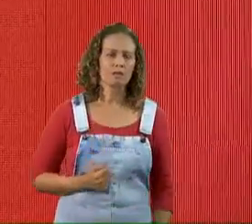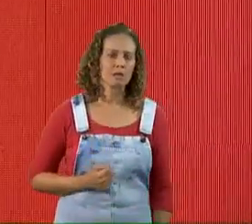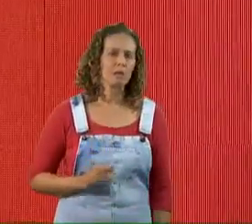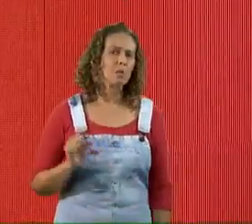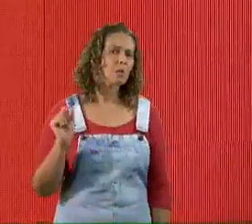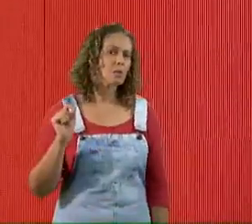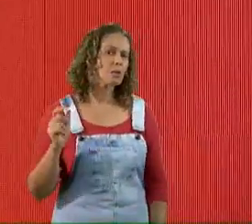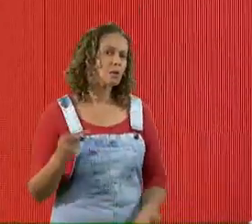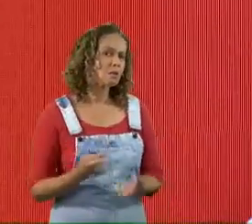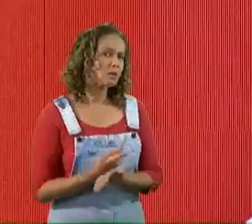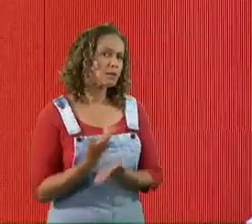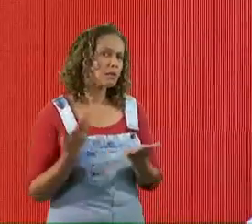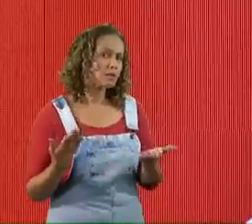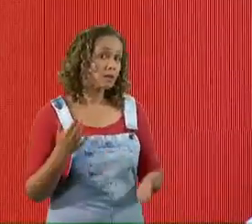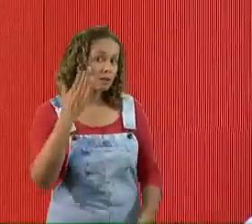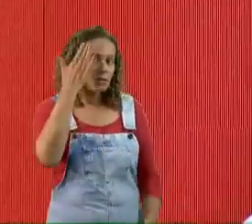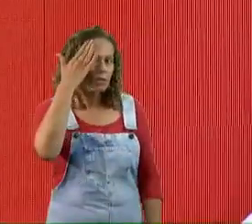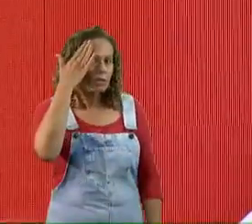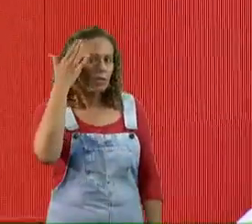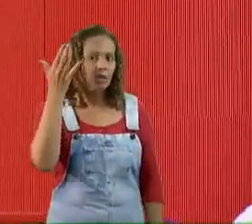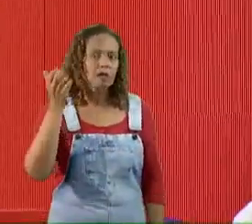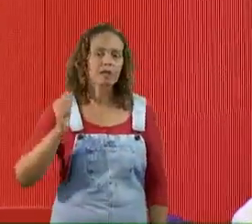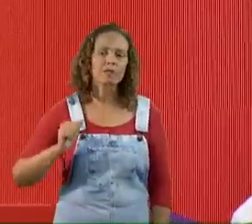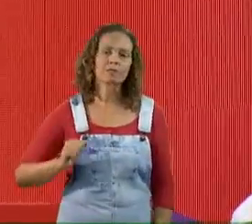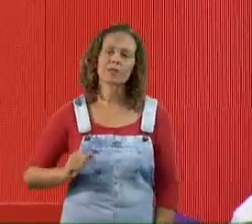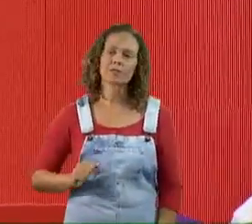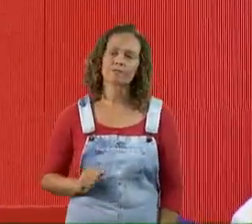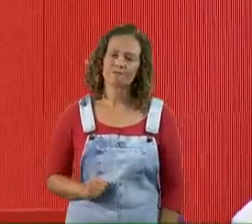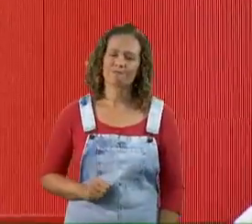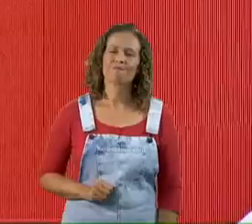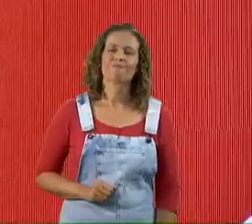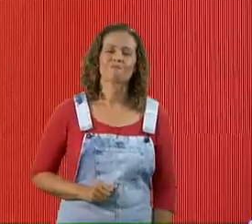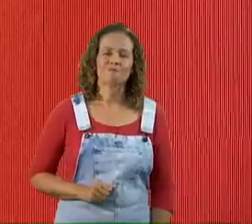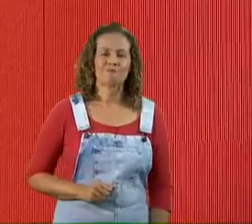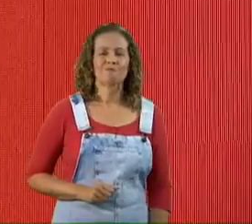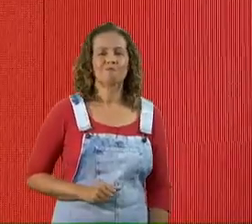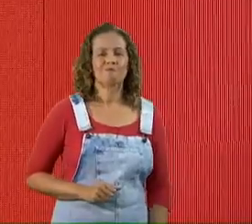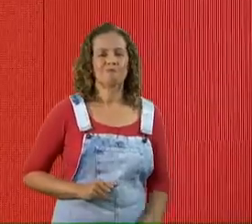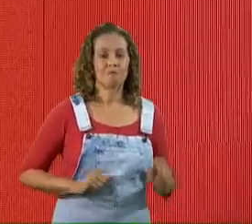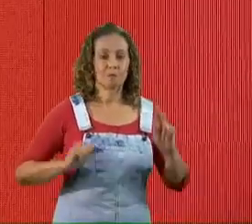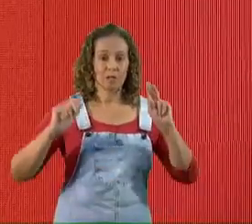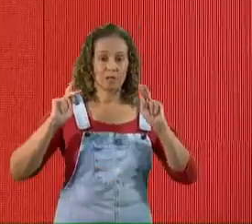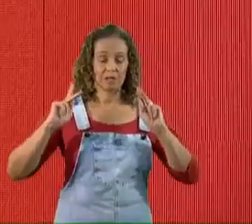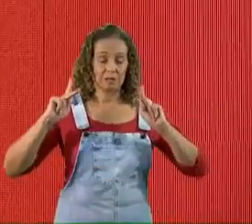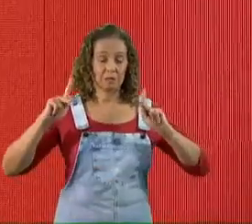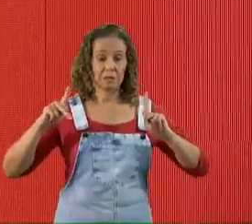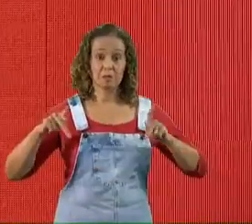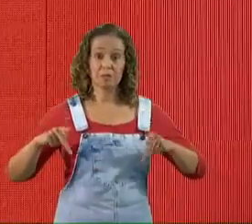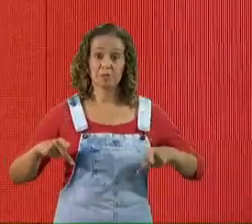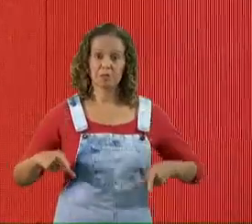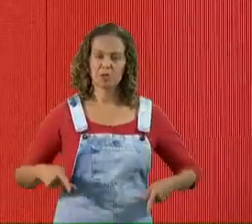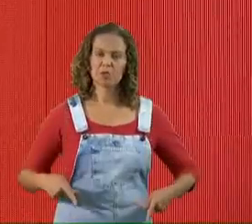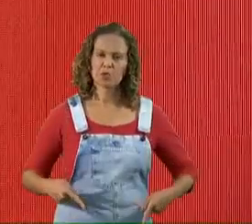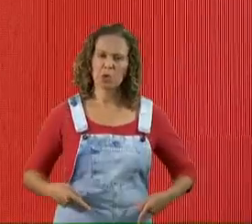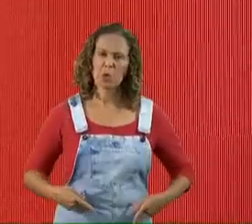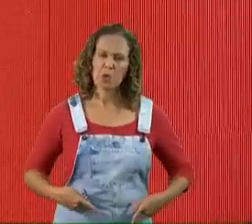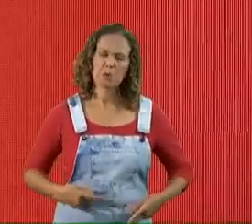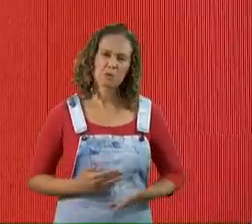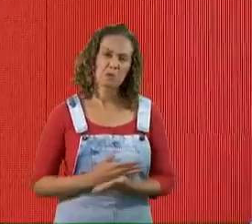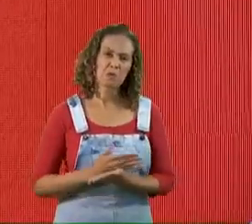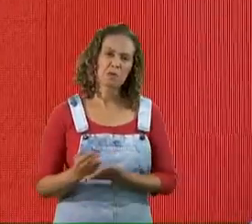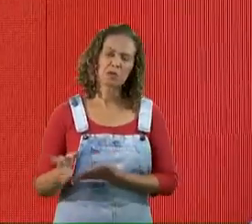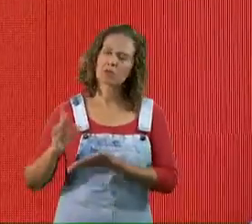O ser humano passou a ficar contra Deus. Passamos a ser inimigos de